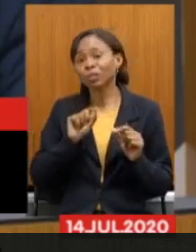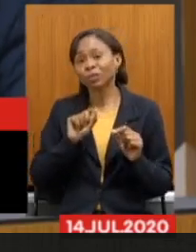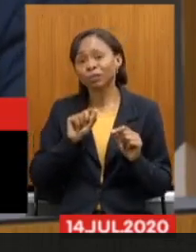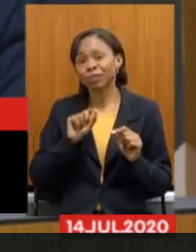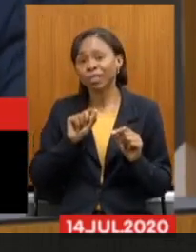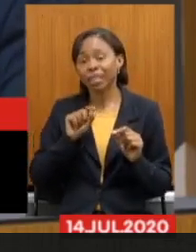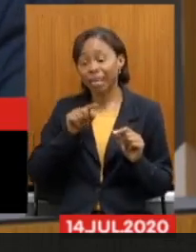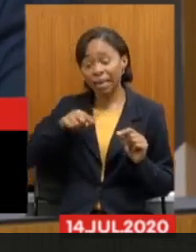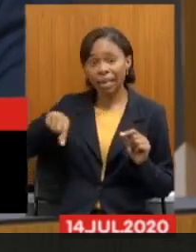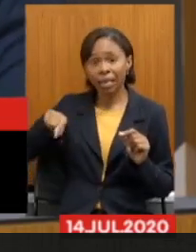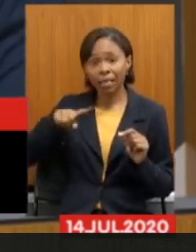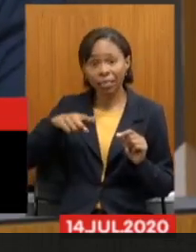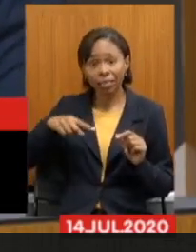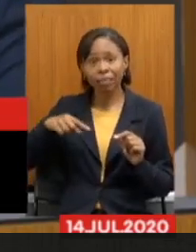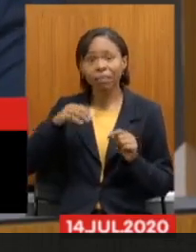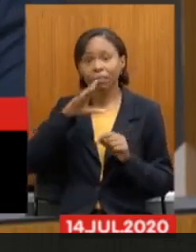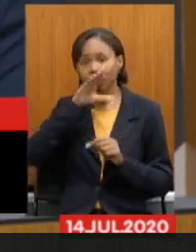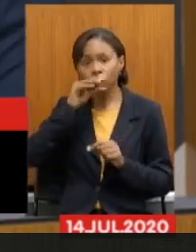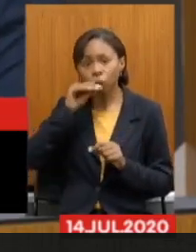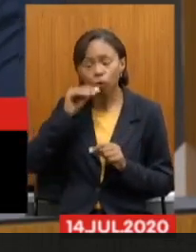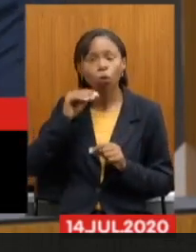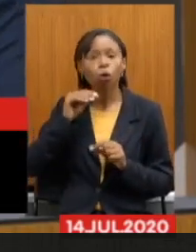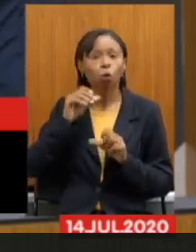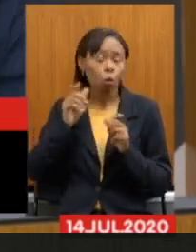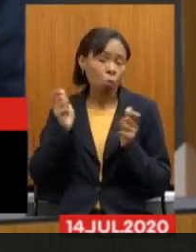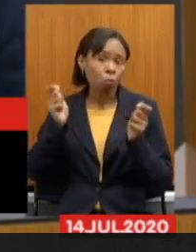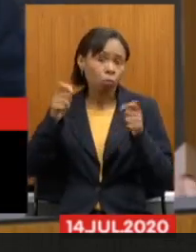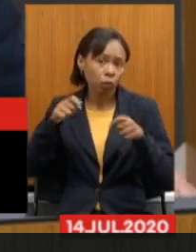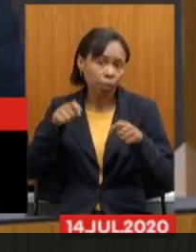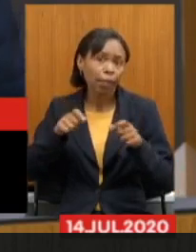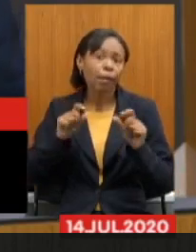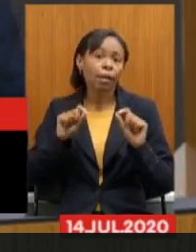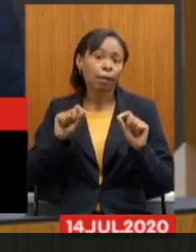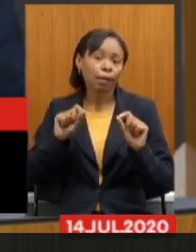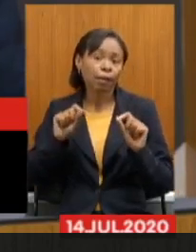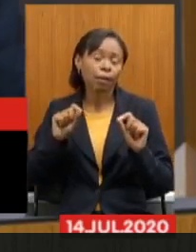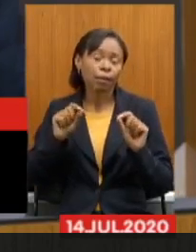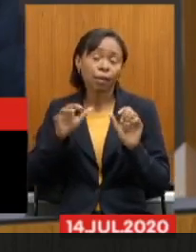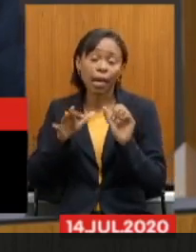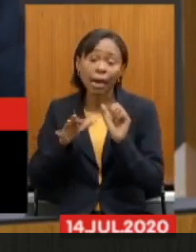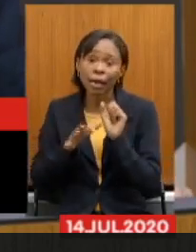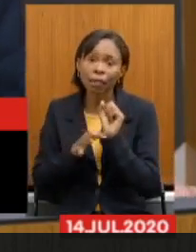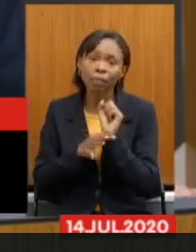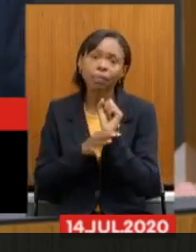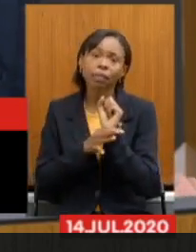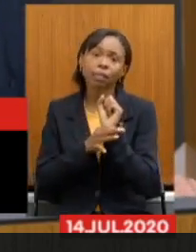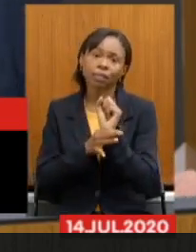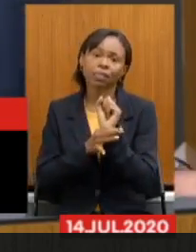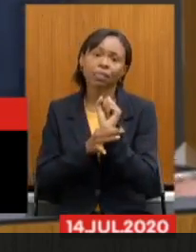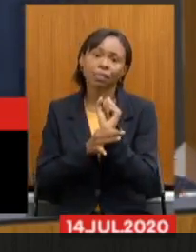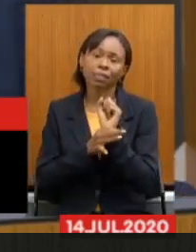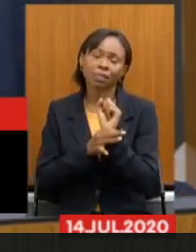se cumprisse e se estabelecesse as garantias que foram construídas a partir da Constituição de